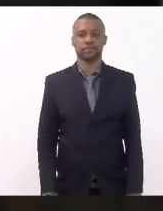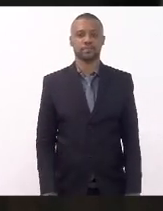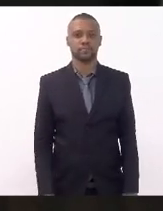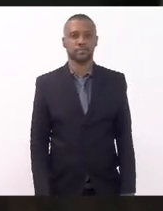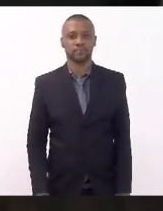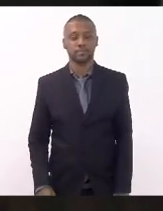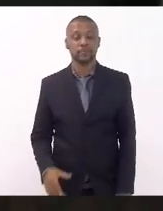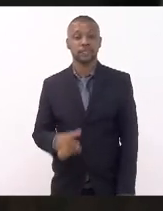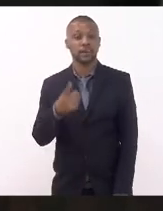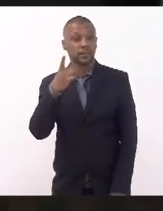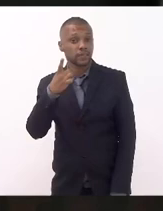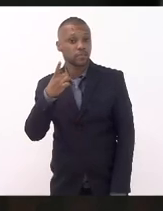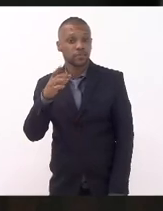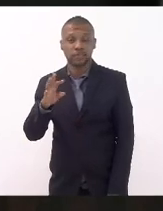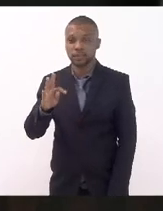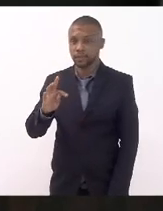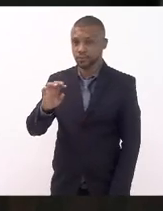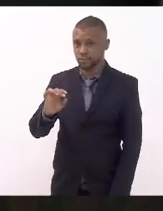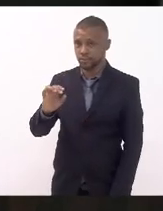Deputada Tia Ju.